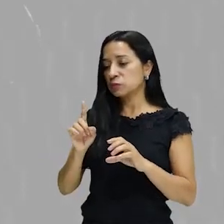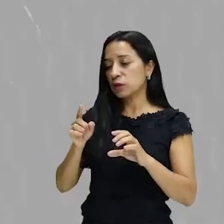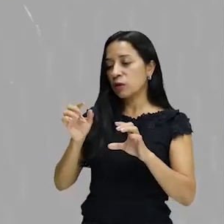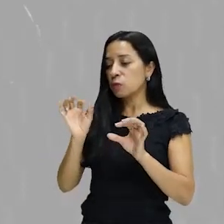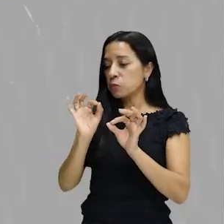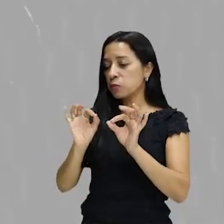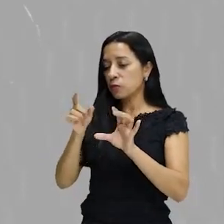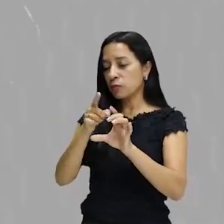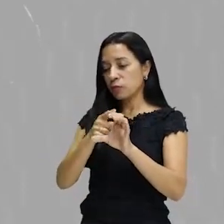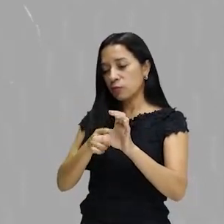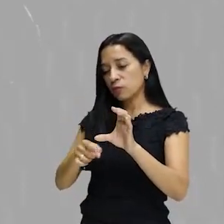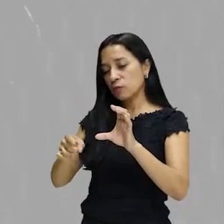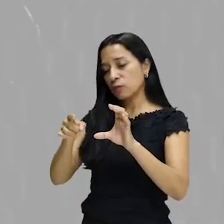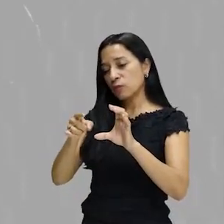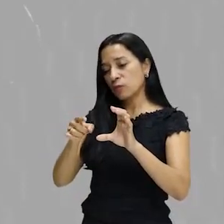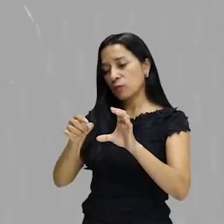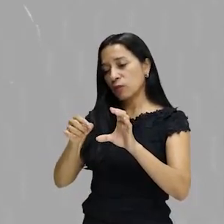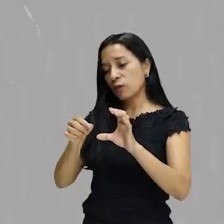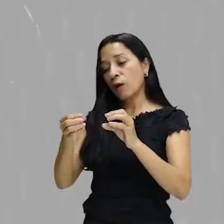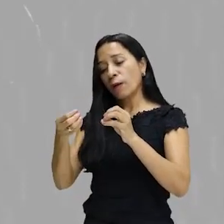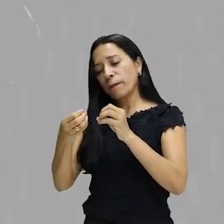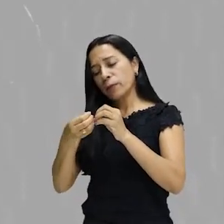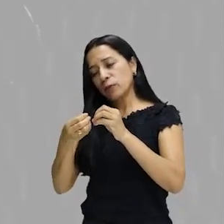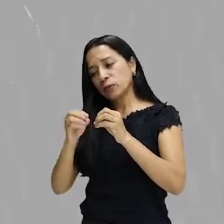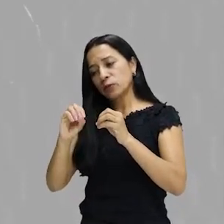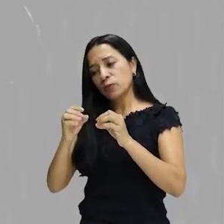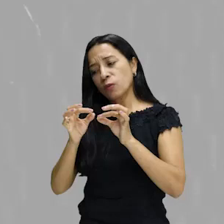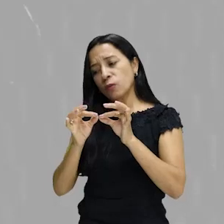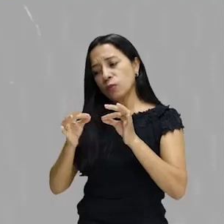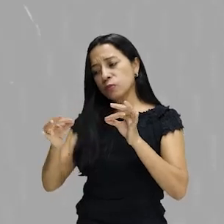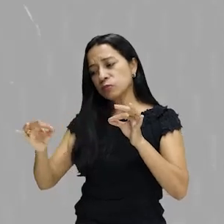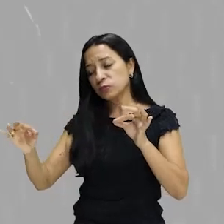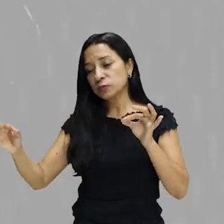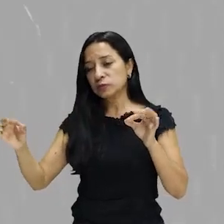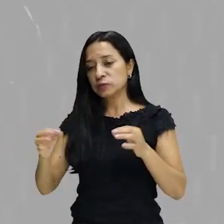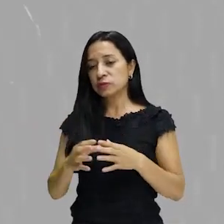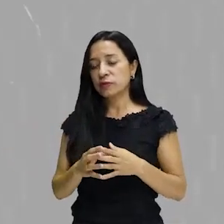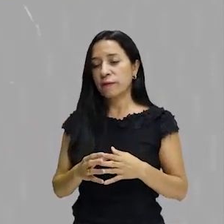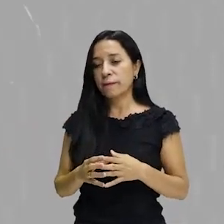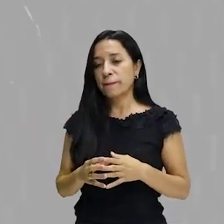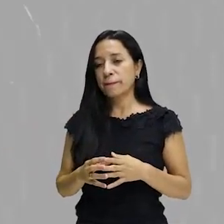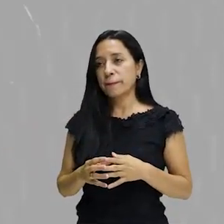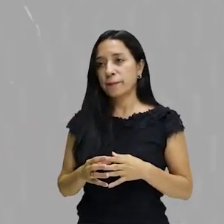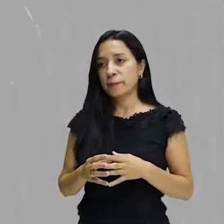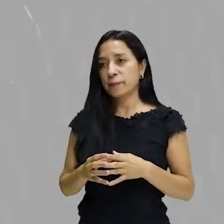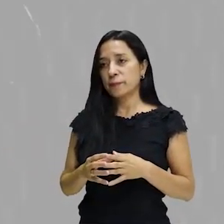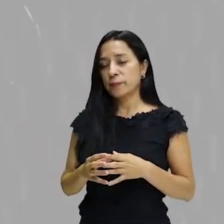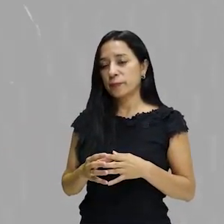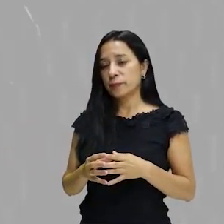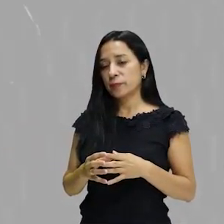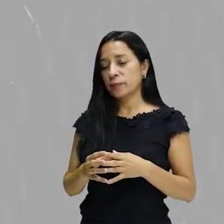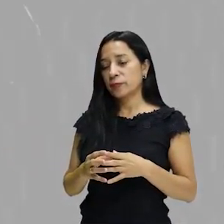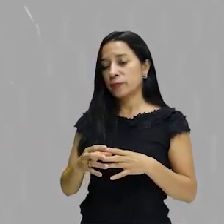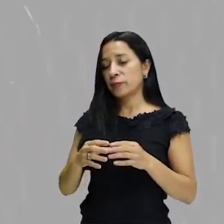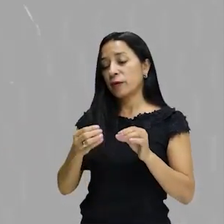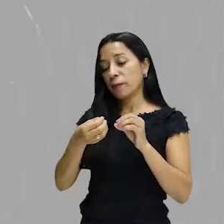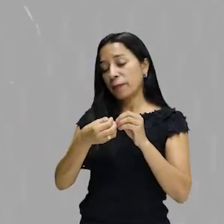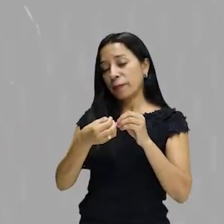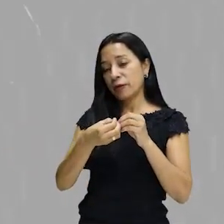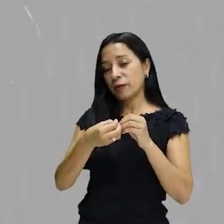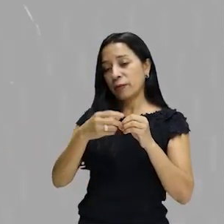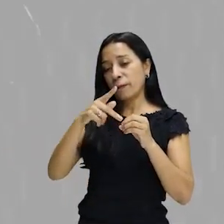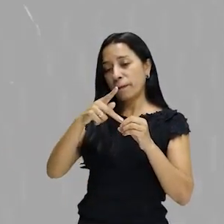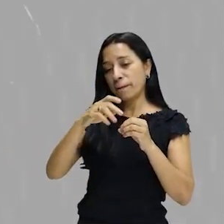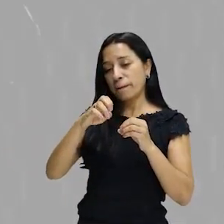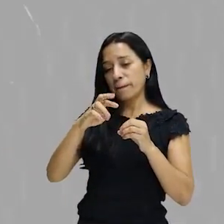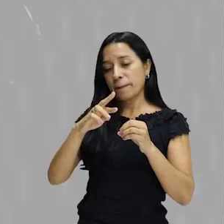ora ele está mais próximo e ora ele está mais distante. Né? Aquilo que a gente chama de periélio e afélio. O periélio é perto, né? Periélio,